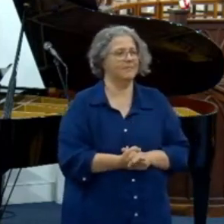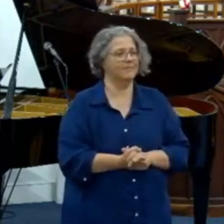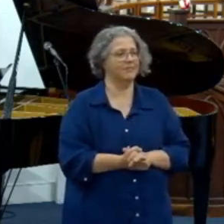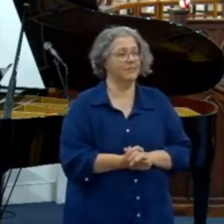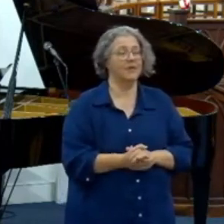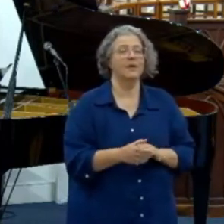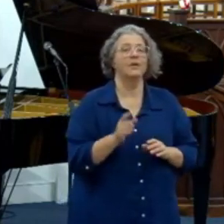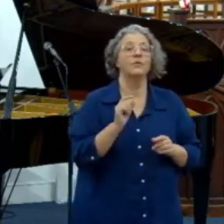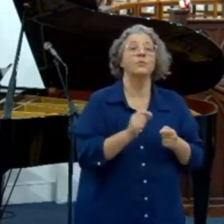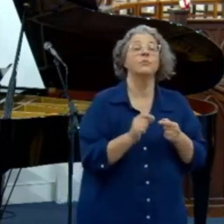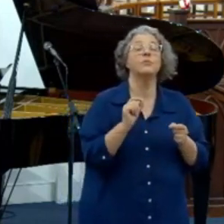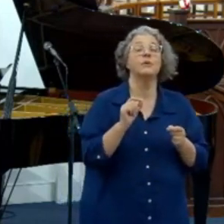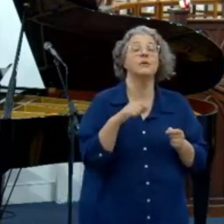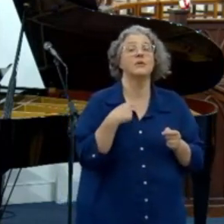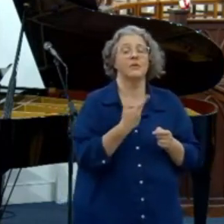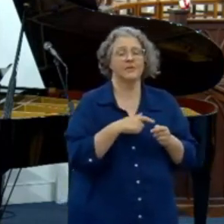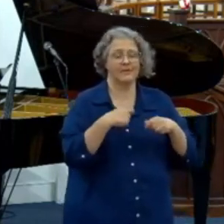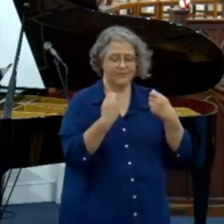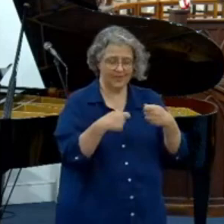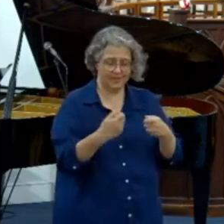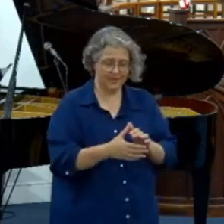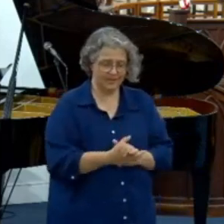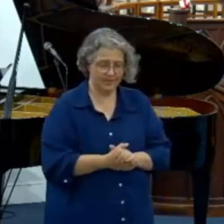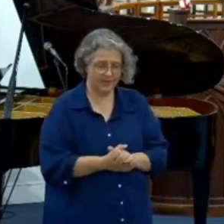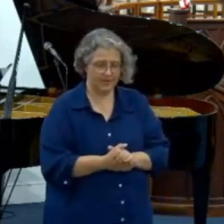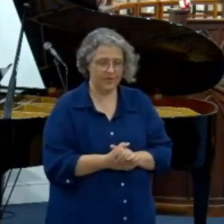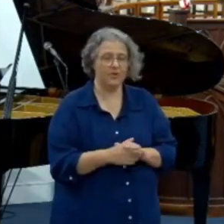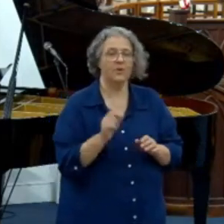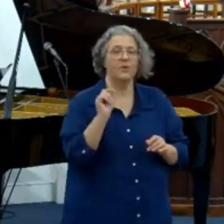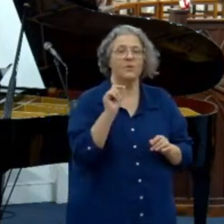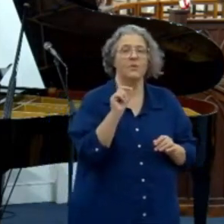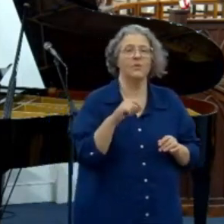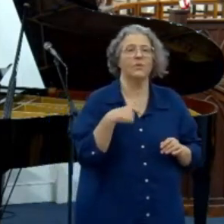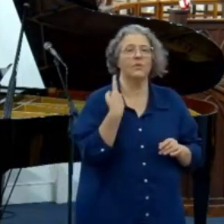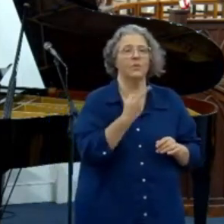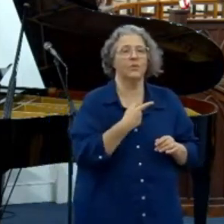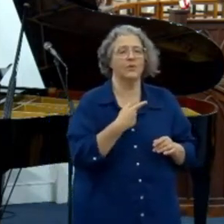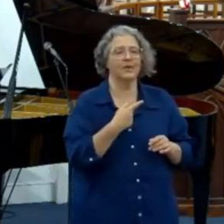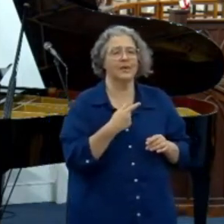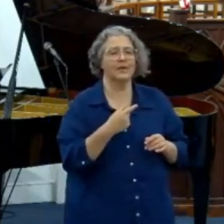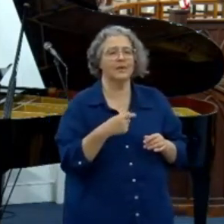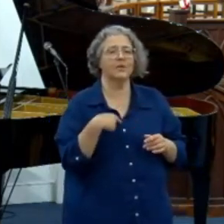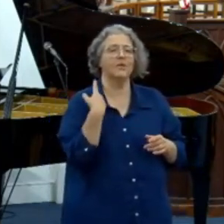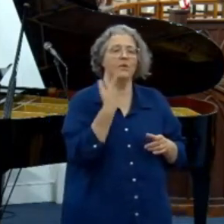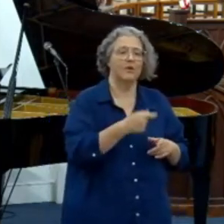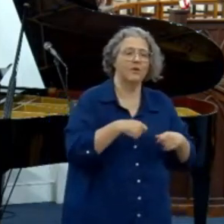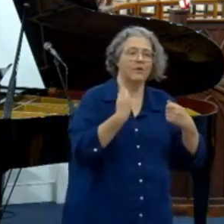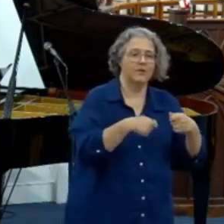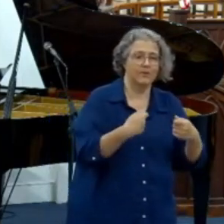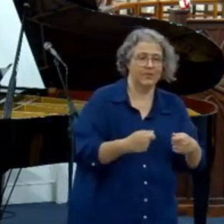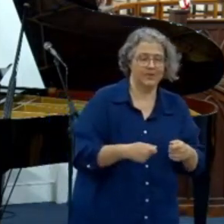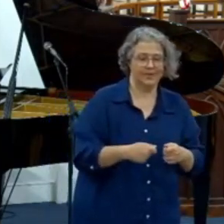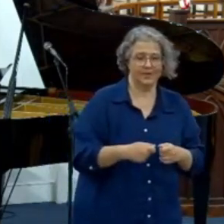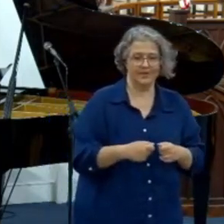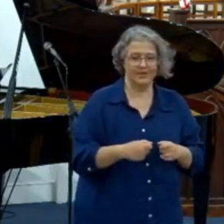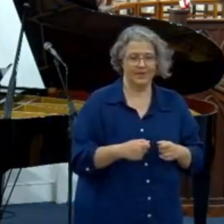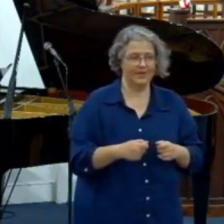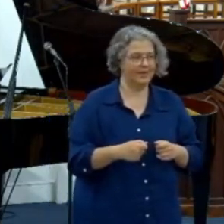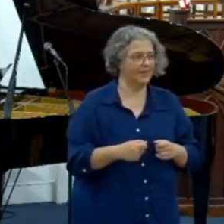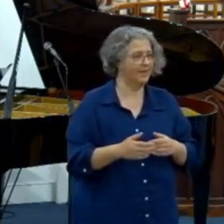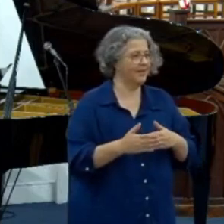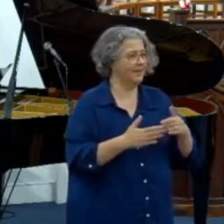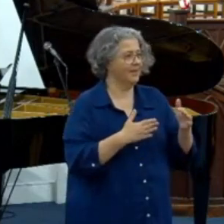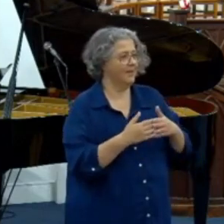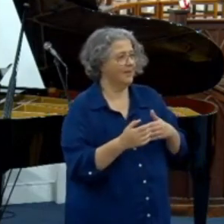somos necessitados? O que precisaríamos ou se faz necessário compreender cada